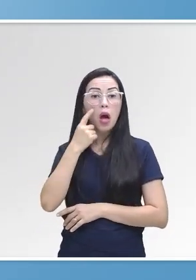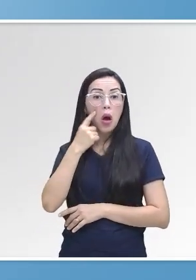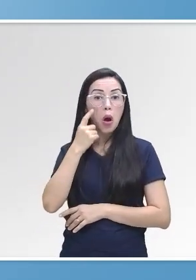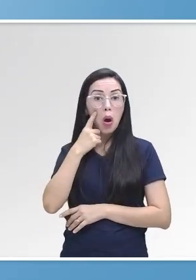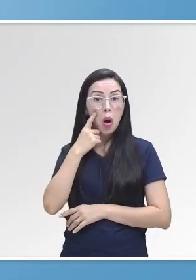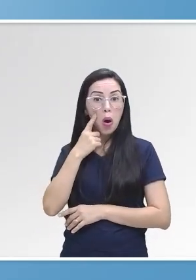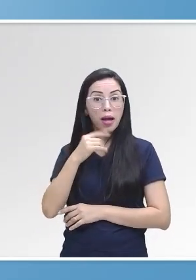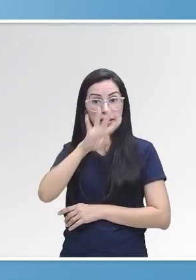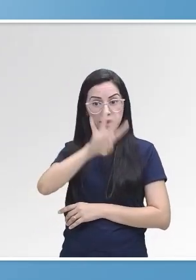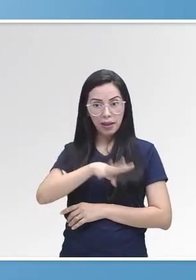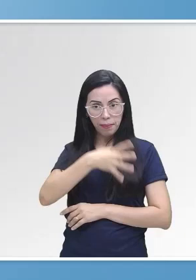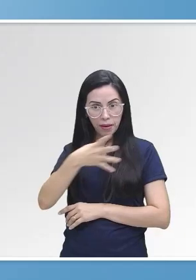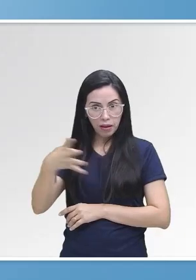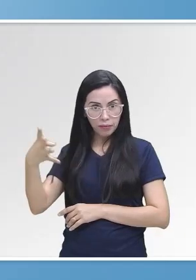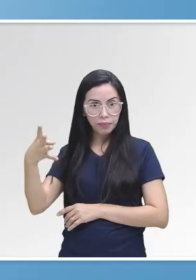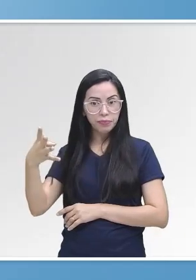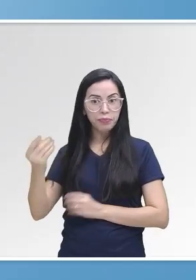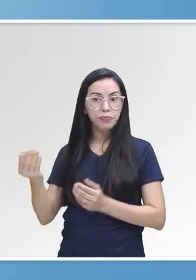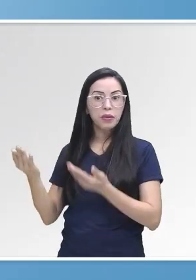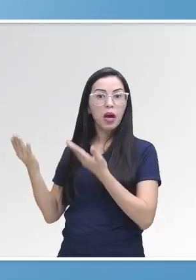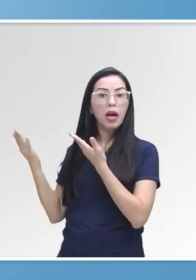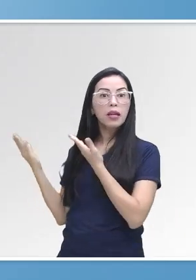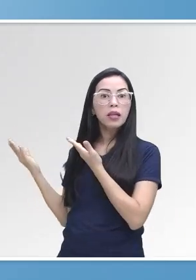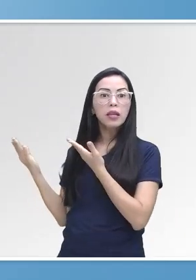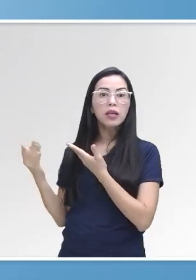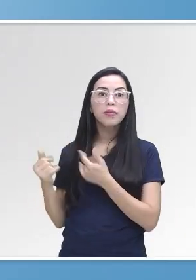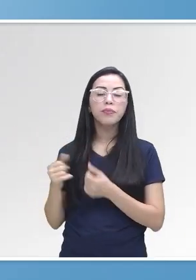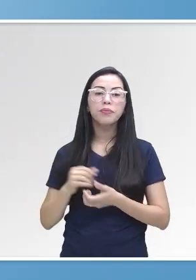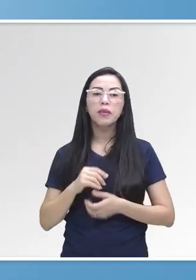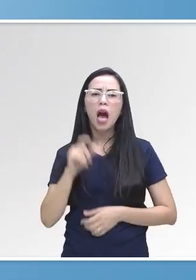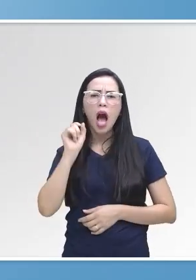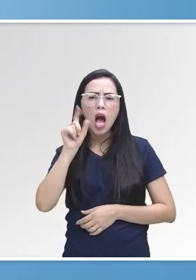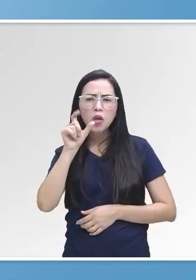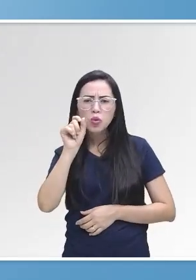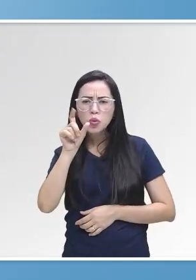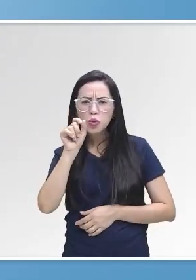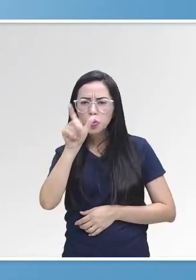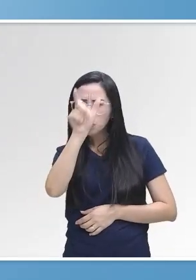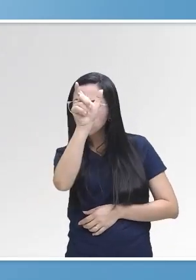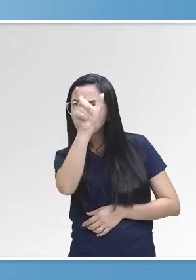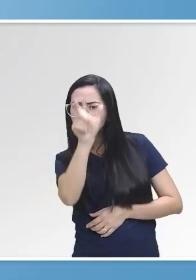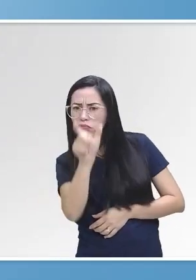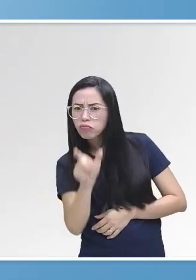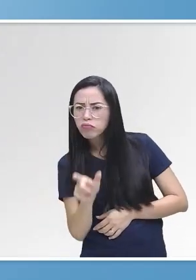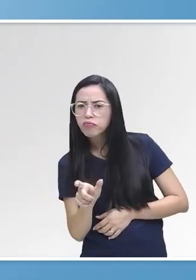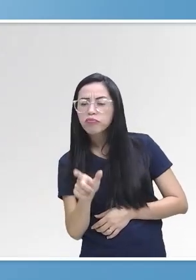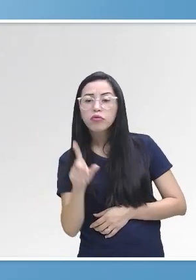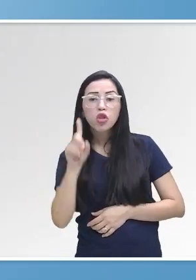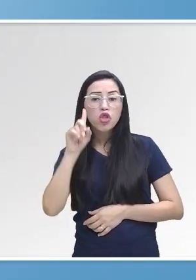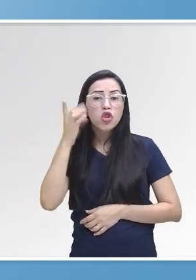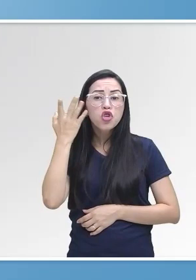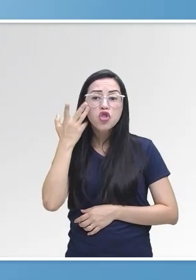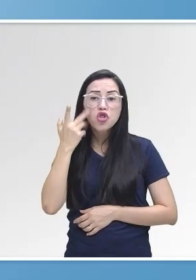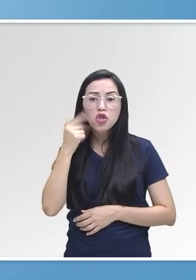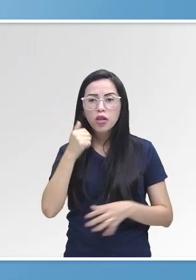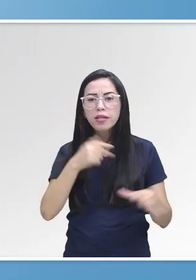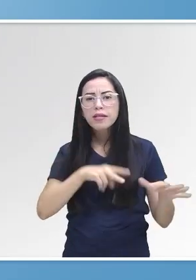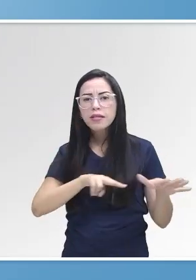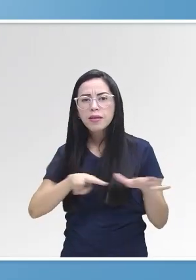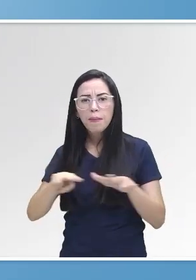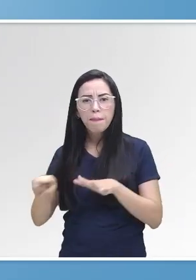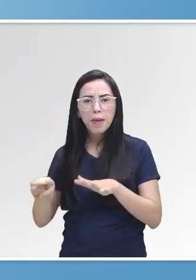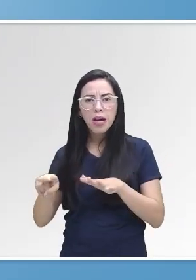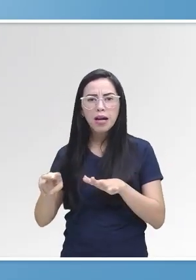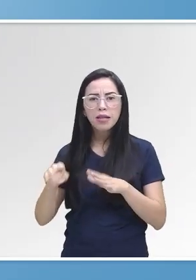ó e aqui são os sabores do sorvete vou de morango de